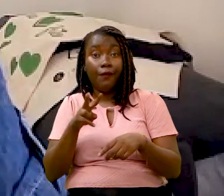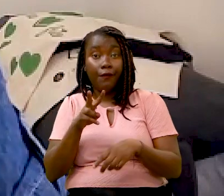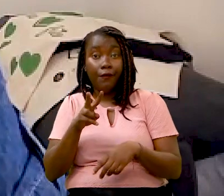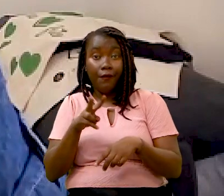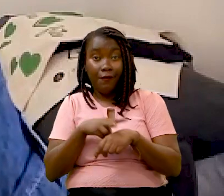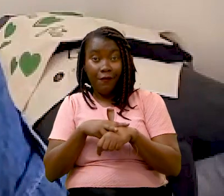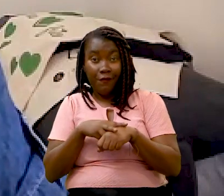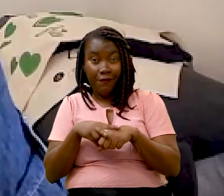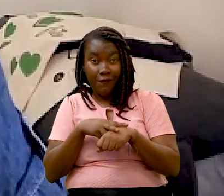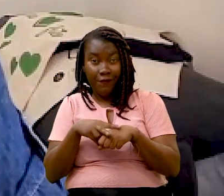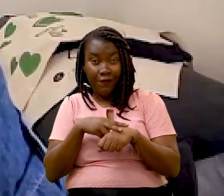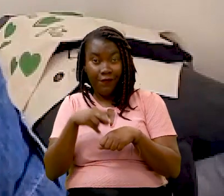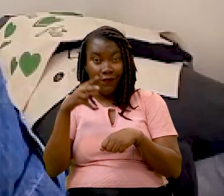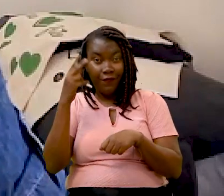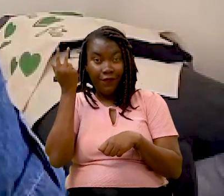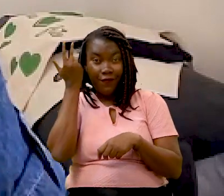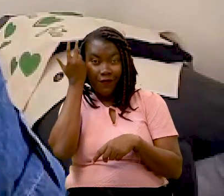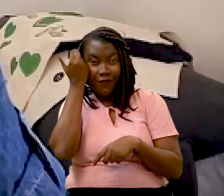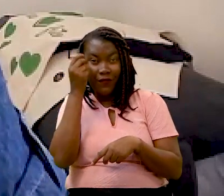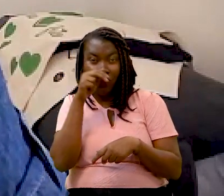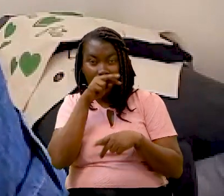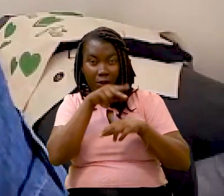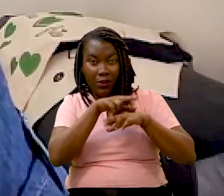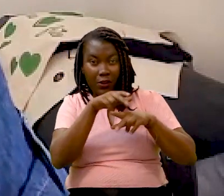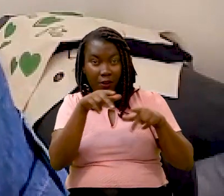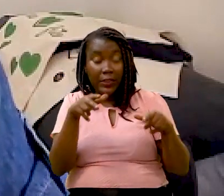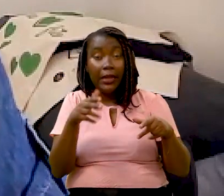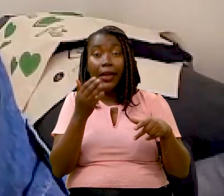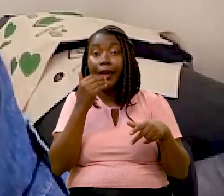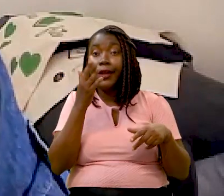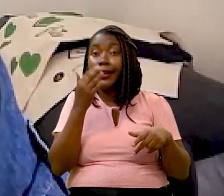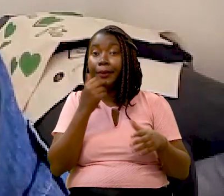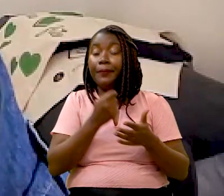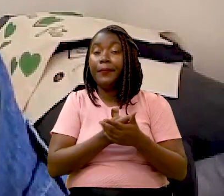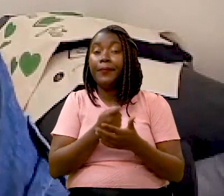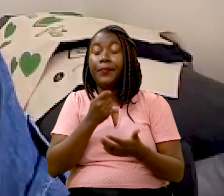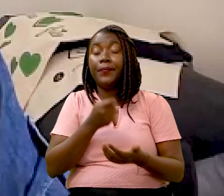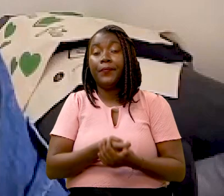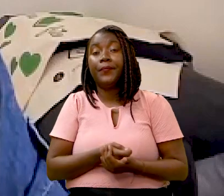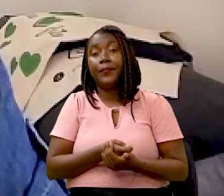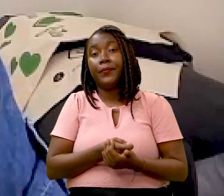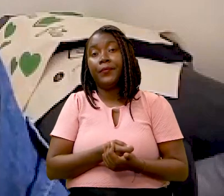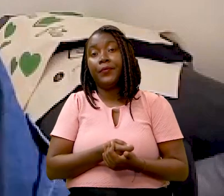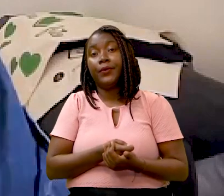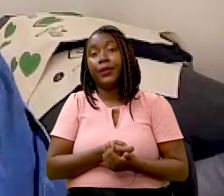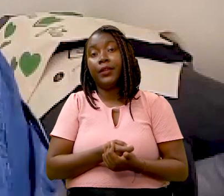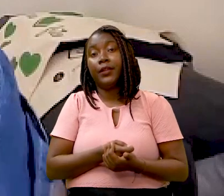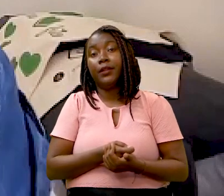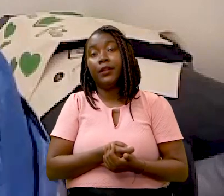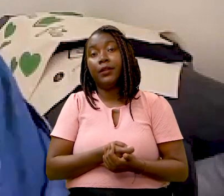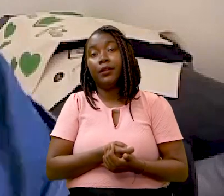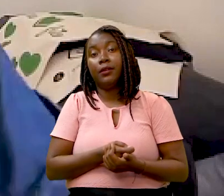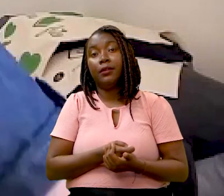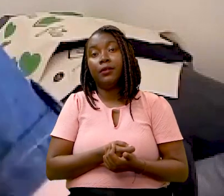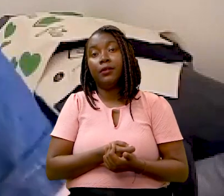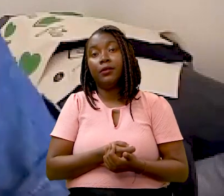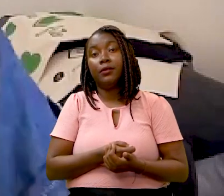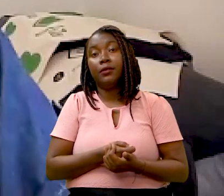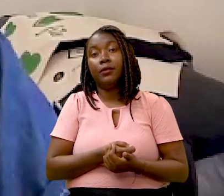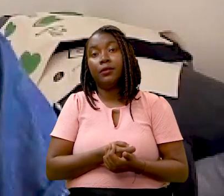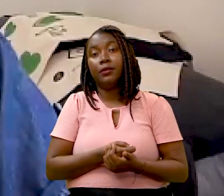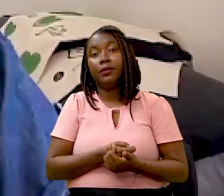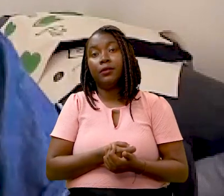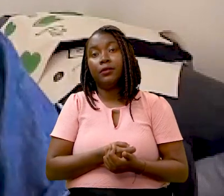alimentos que são alimentos que devem ser consumidos somente em momento,